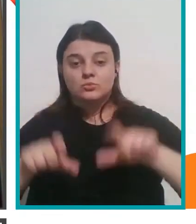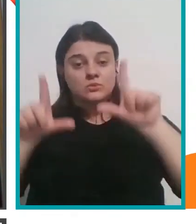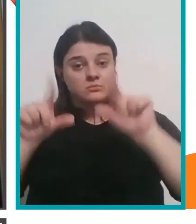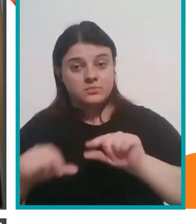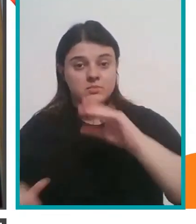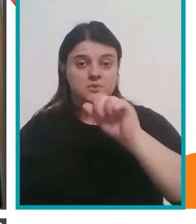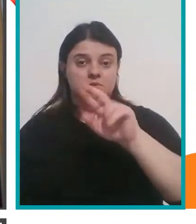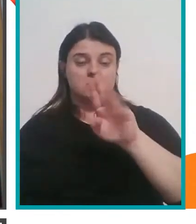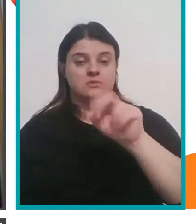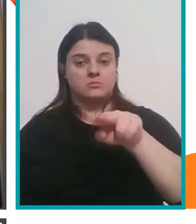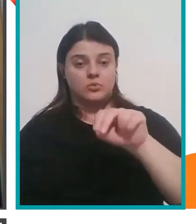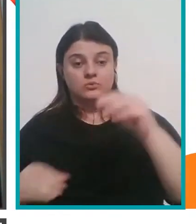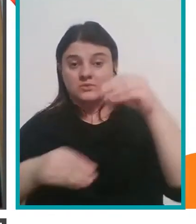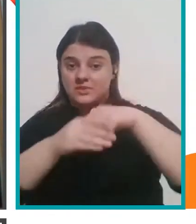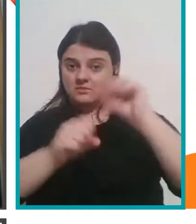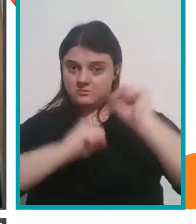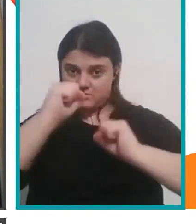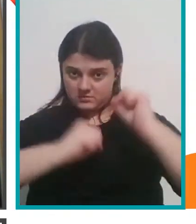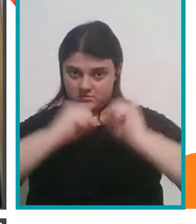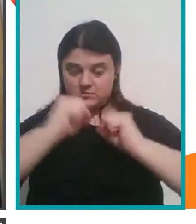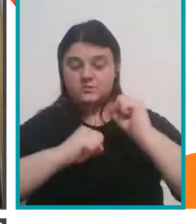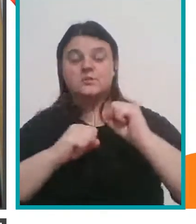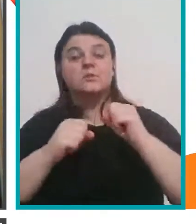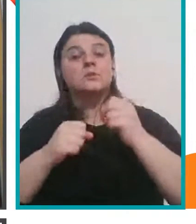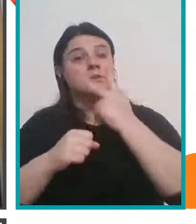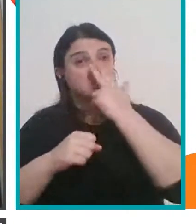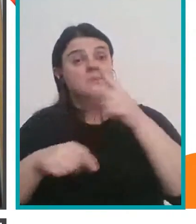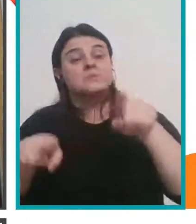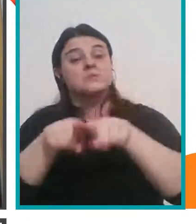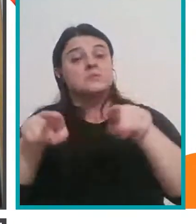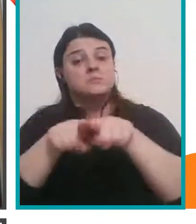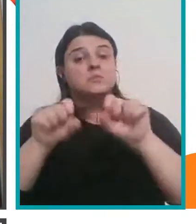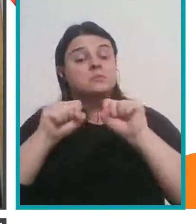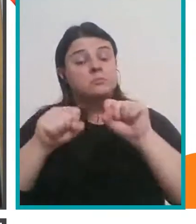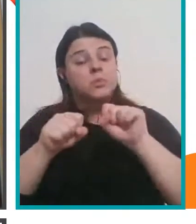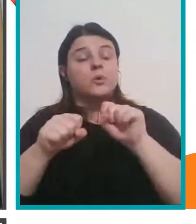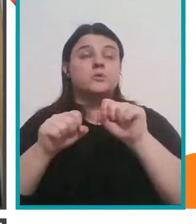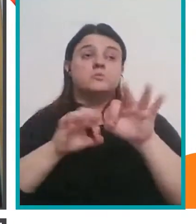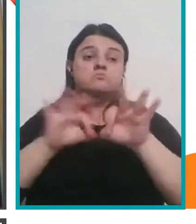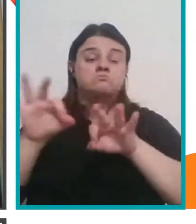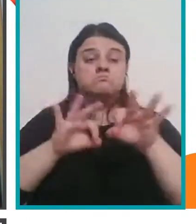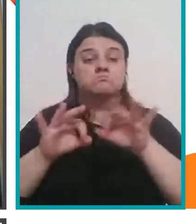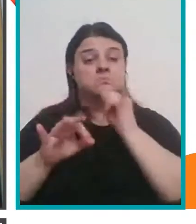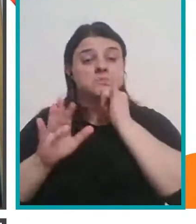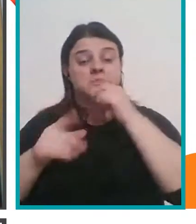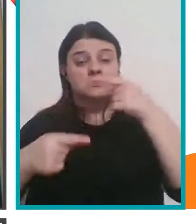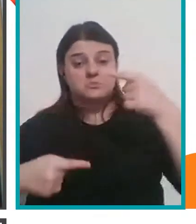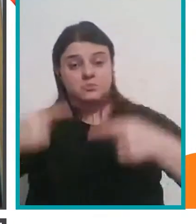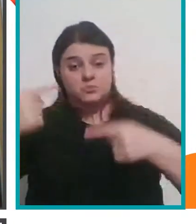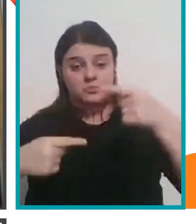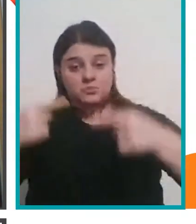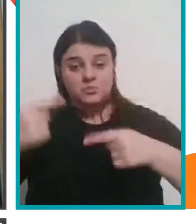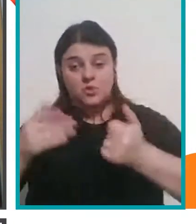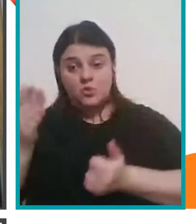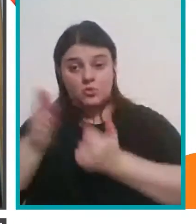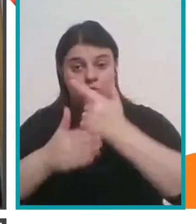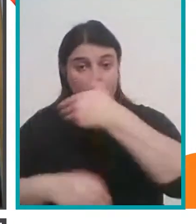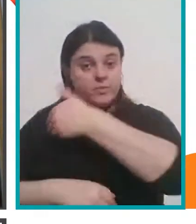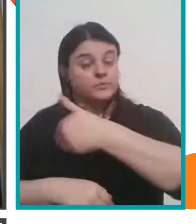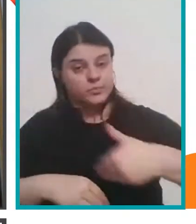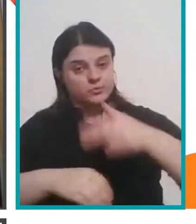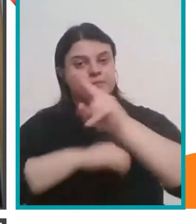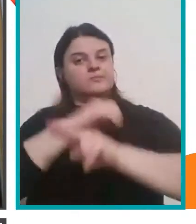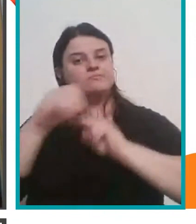setor industrial. Eu acho que a gente pode apostar em medidas como políticas de compras públicas